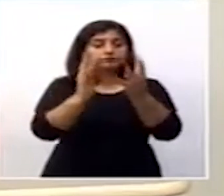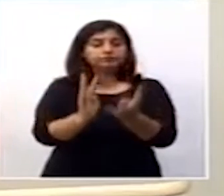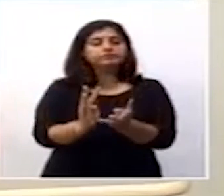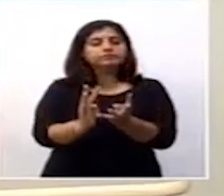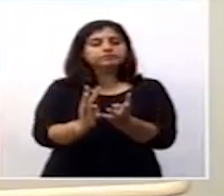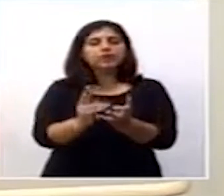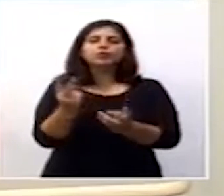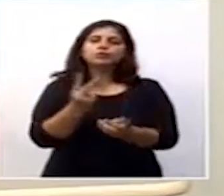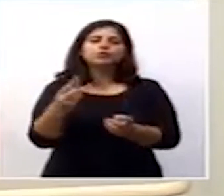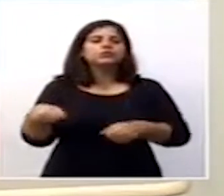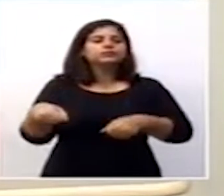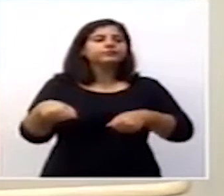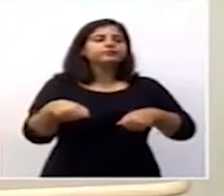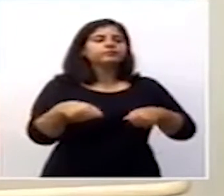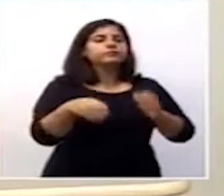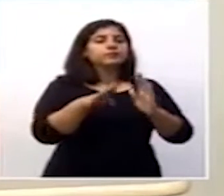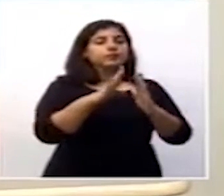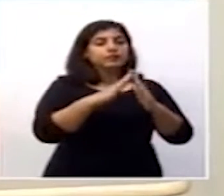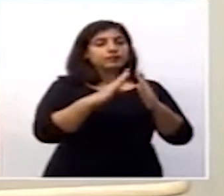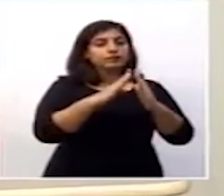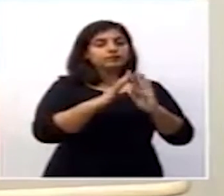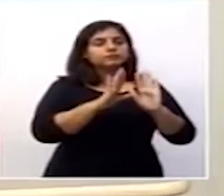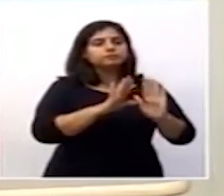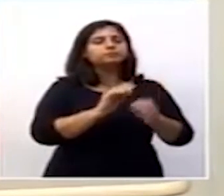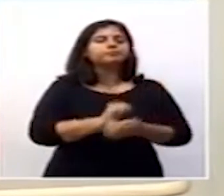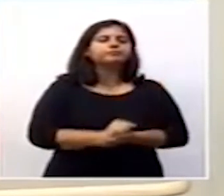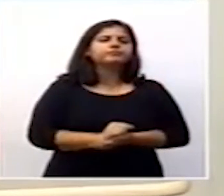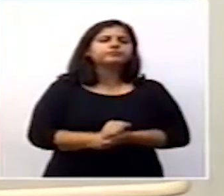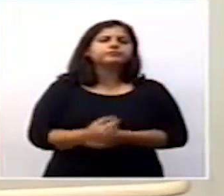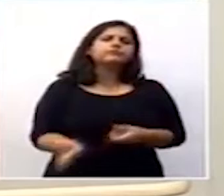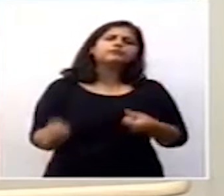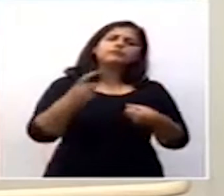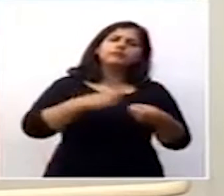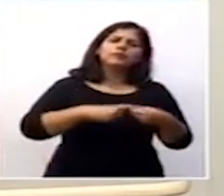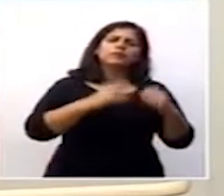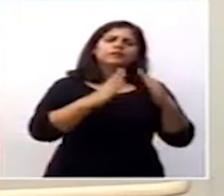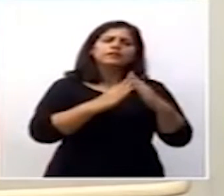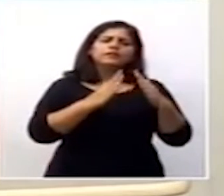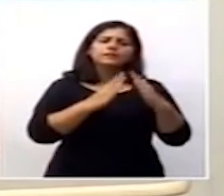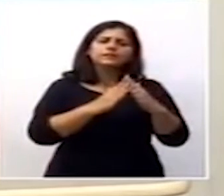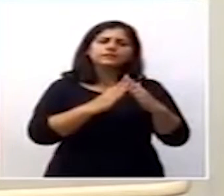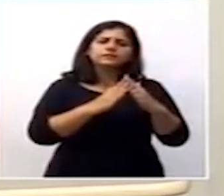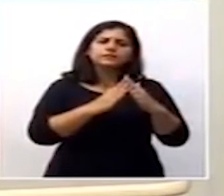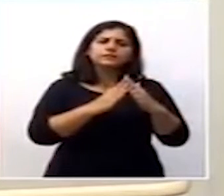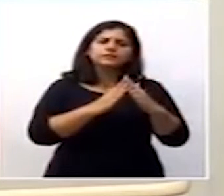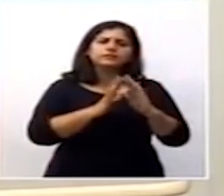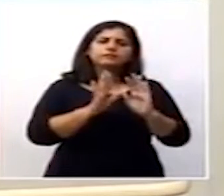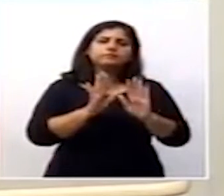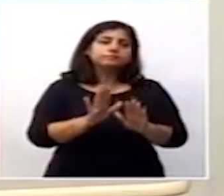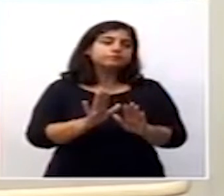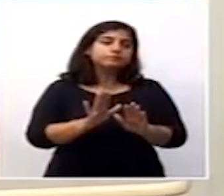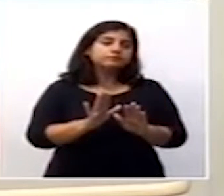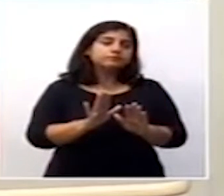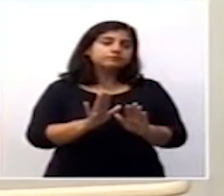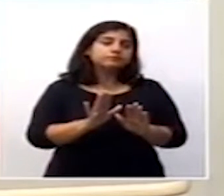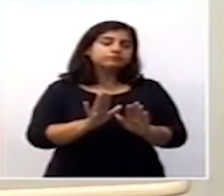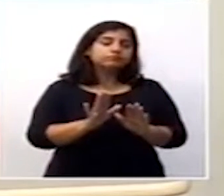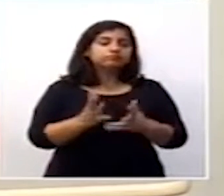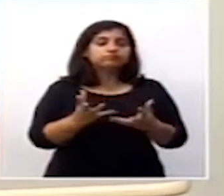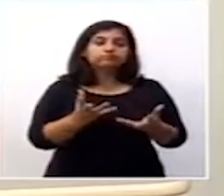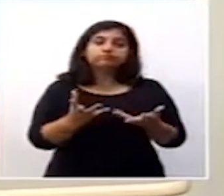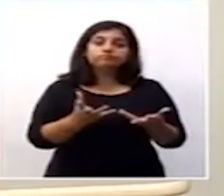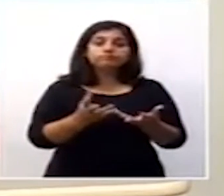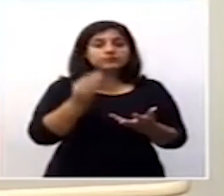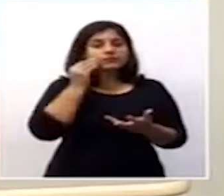assim os dois voltaram para casa. Quando eles estavam voltando para casa, né, ele